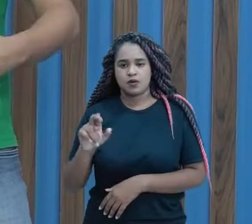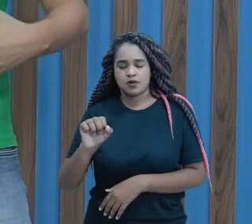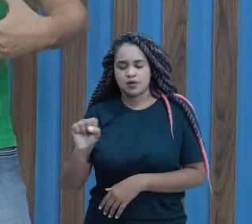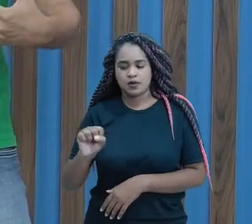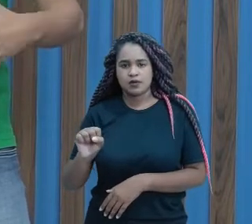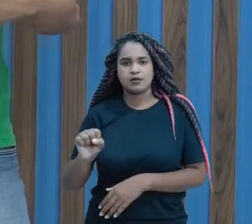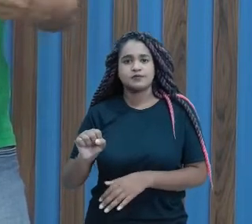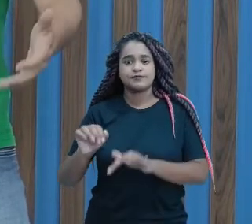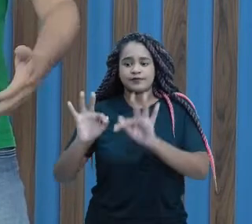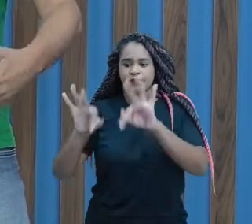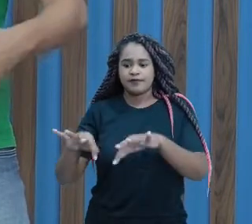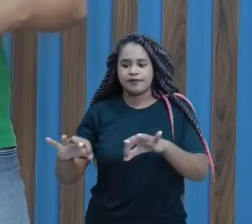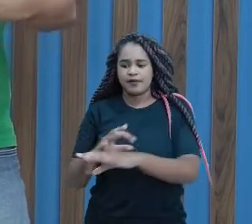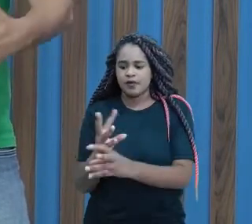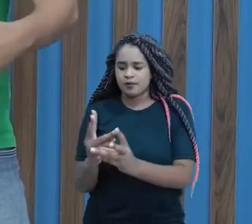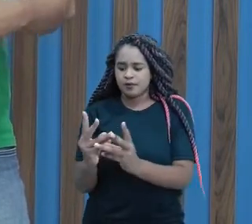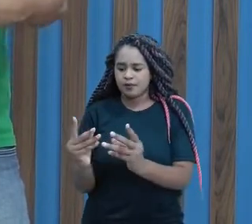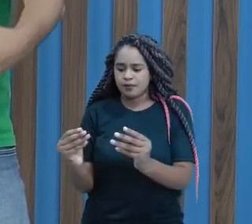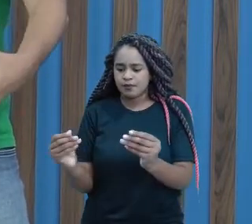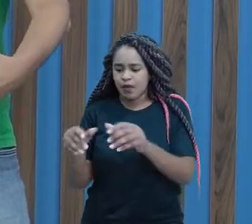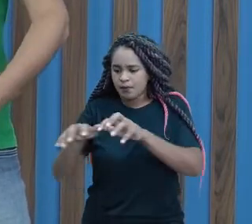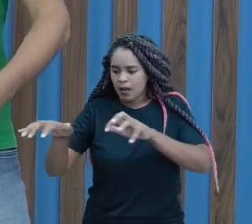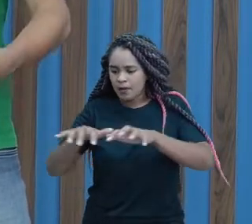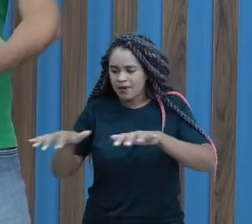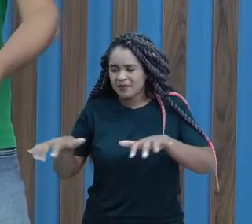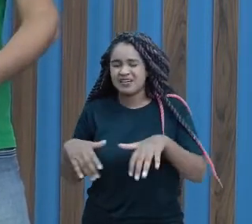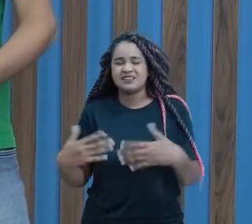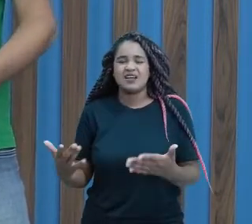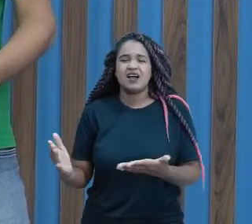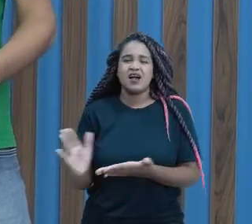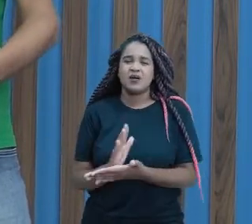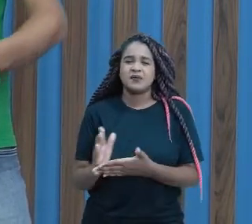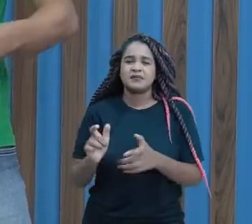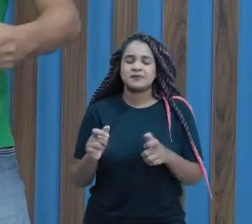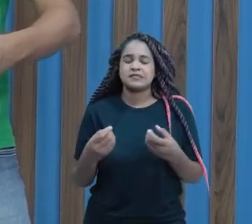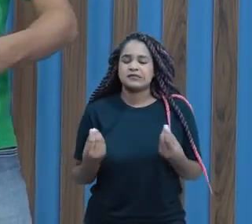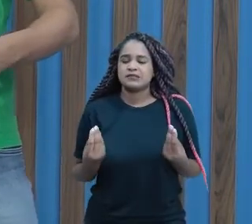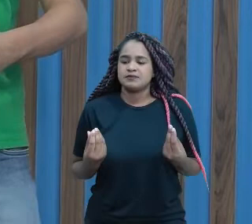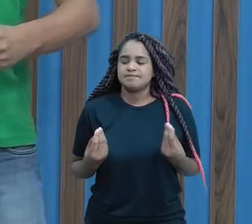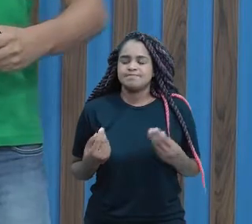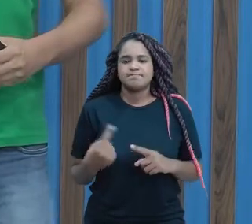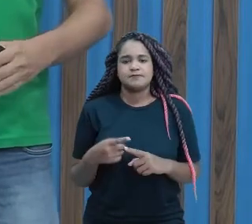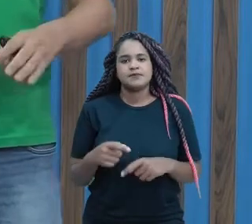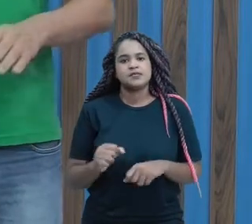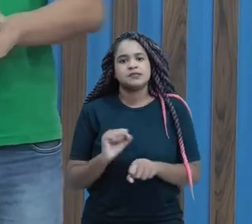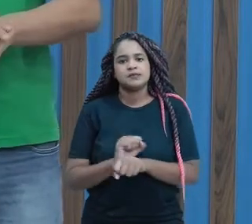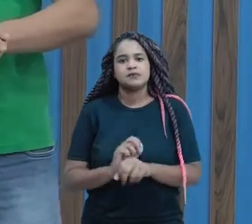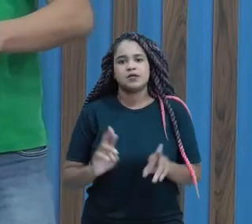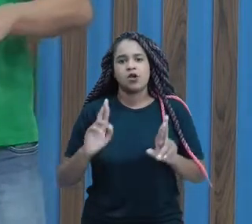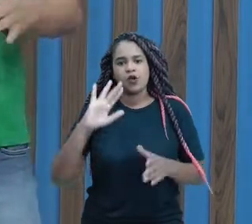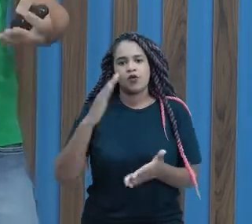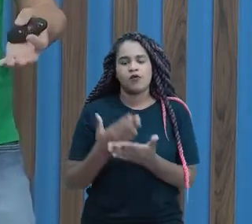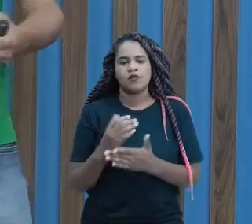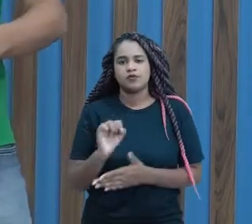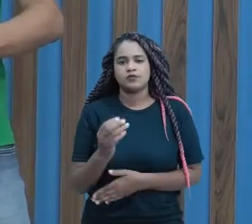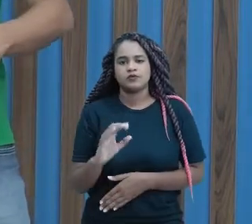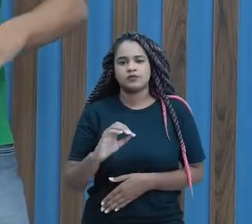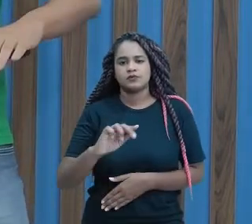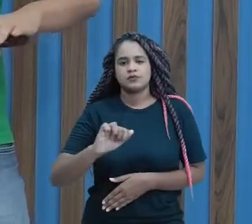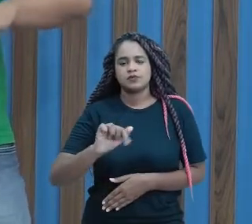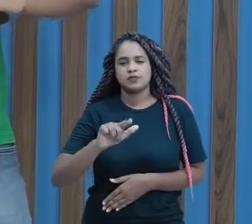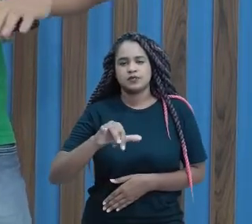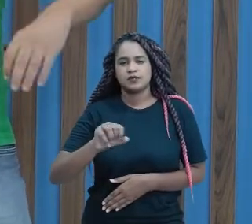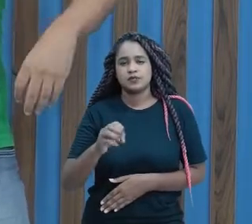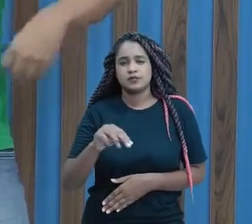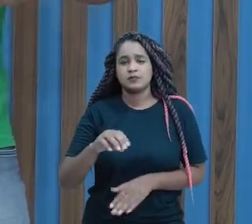órfã, né, porque esperava uma experiência prática mesmo do socialismo, mas também, né, não significou, né, na minha visão, um